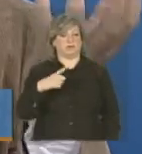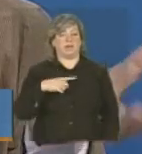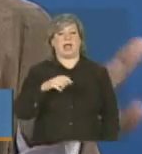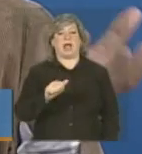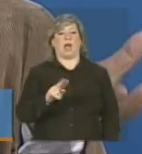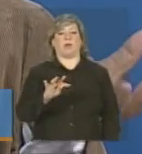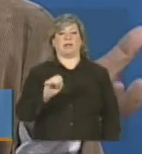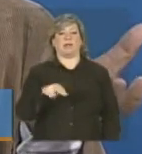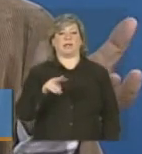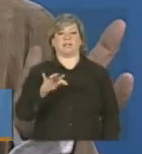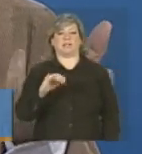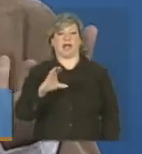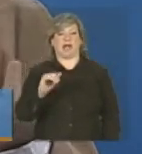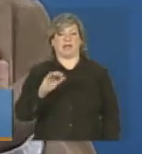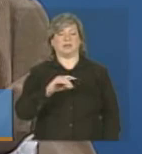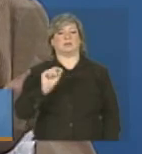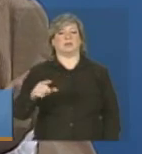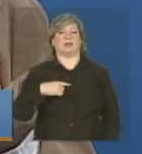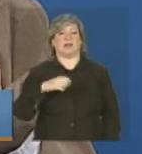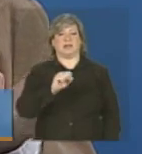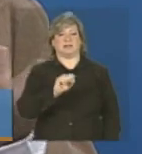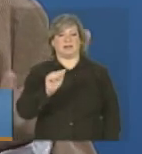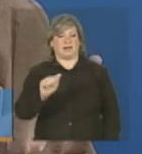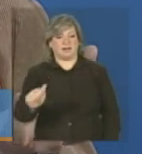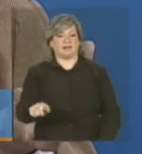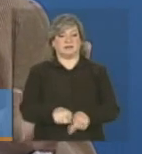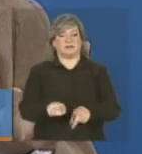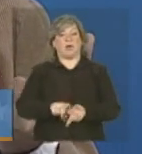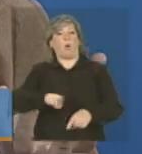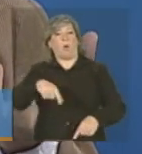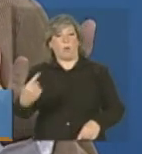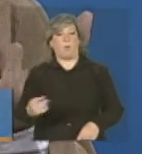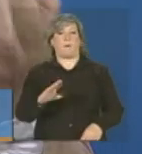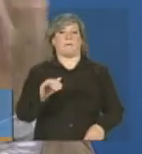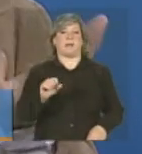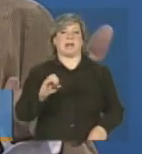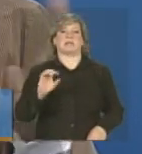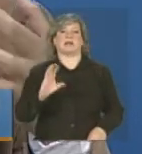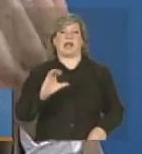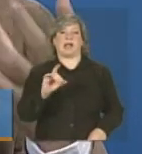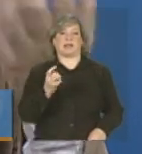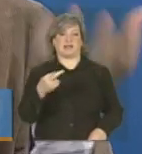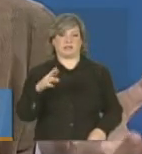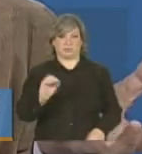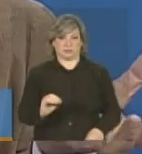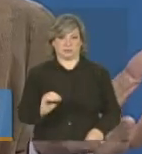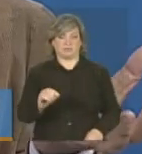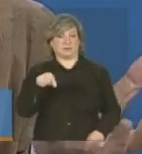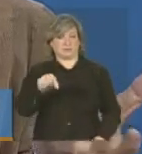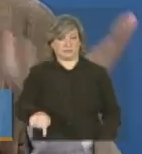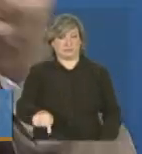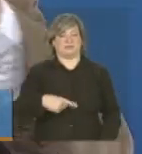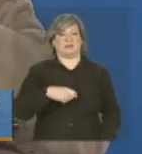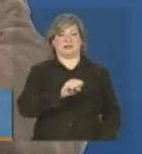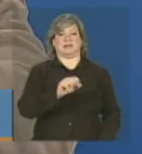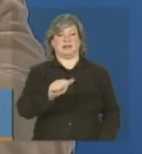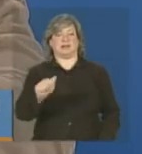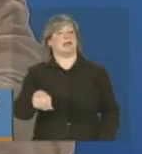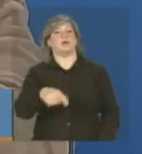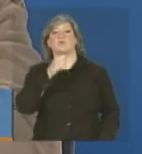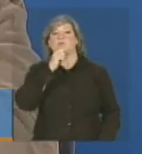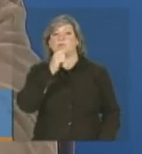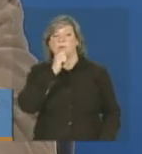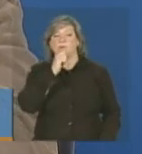autenticação e autorização, que é o SAA, e o CAD Suas, que é a base de cadastro, né? No SAA, ele não é um sistema de cadastro. Ele lê a